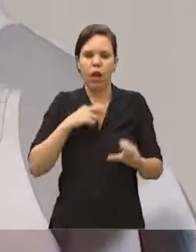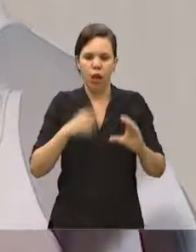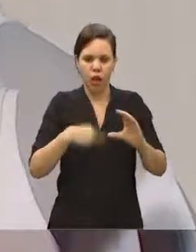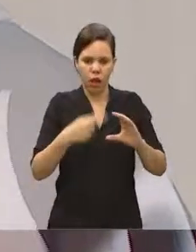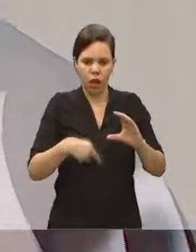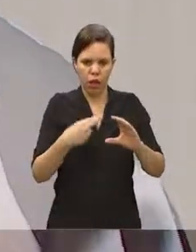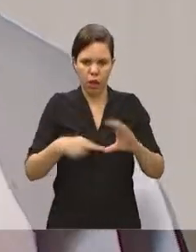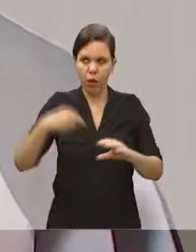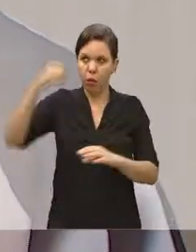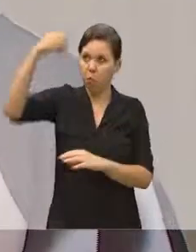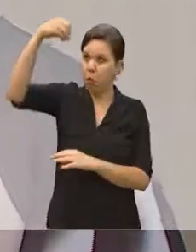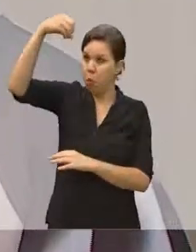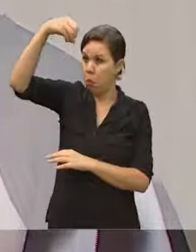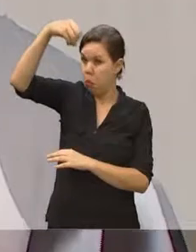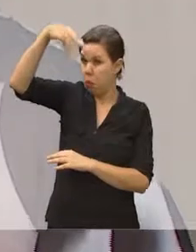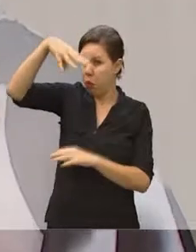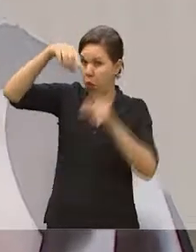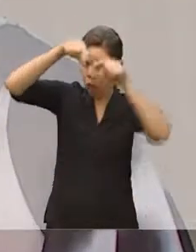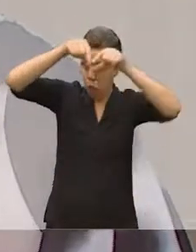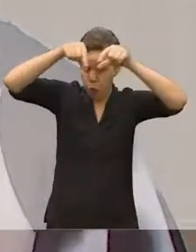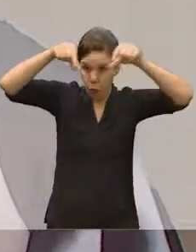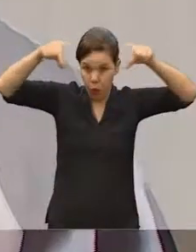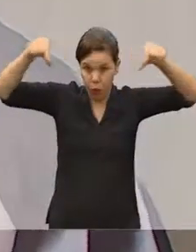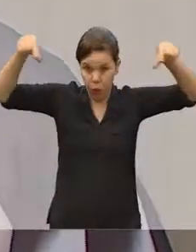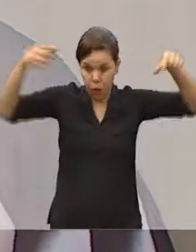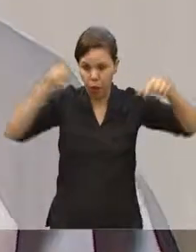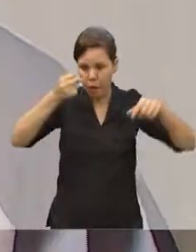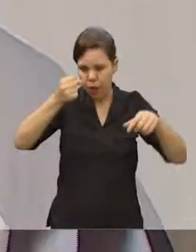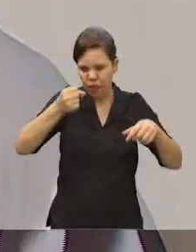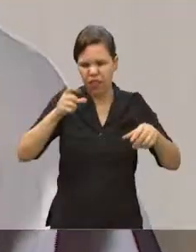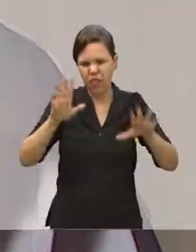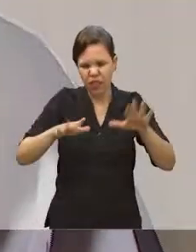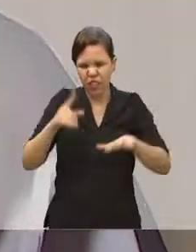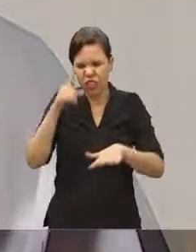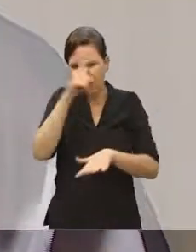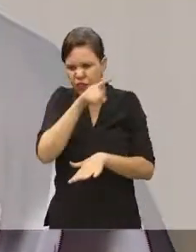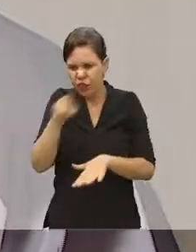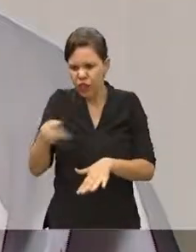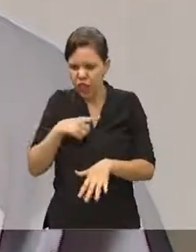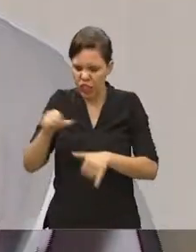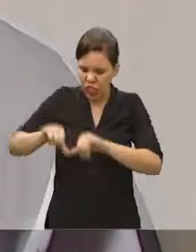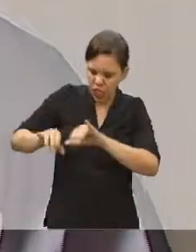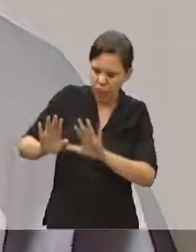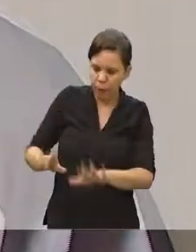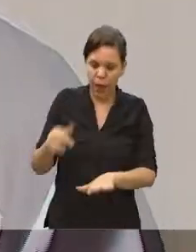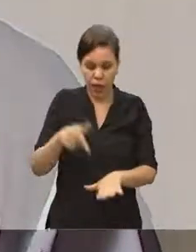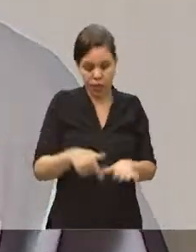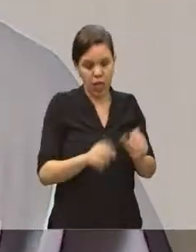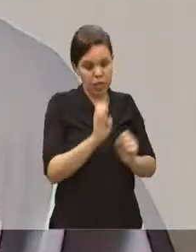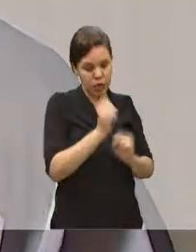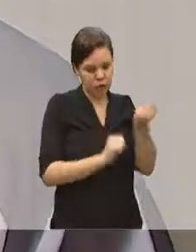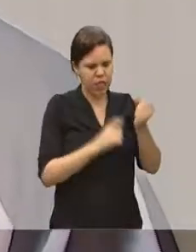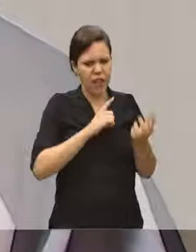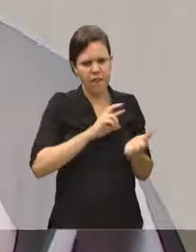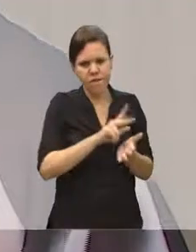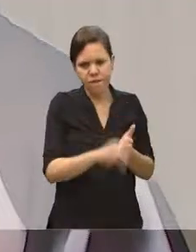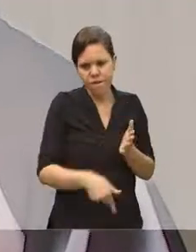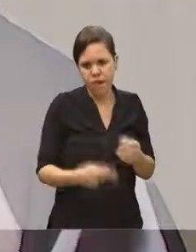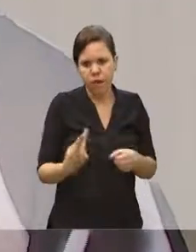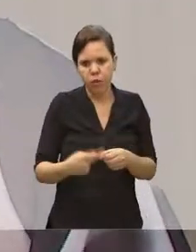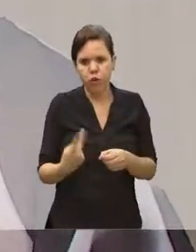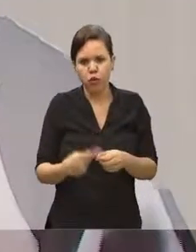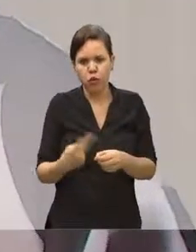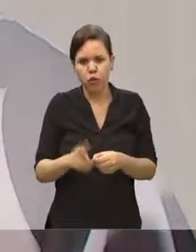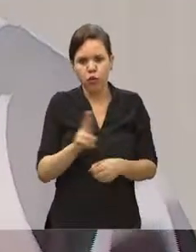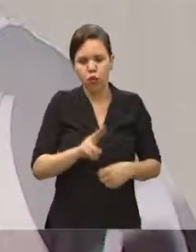lâmpada fluorescente, que tem um descarte difícil, né, por causa do mercúrio. Então essa empresa ela tem vários produtos com o uso